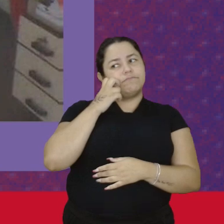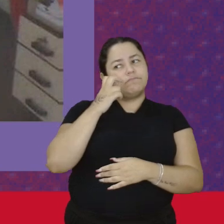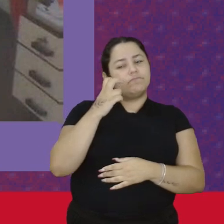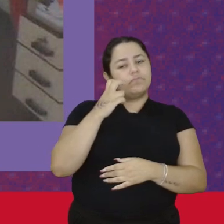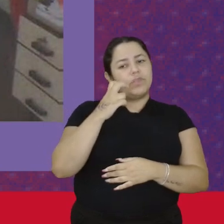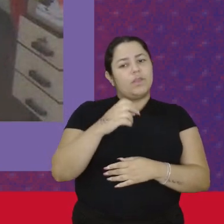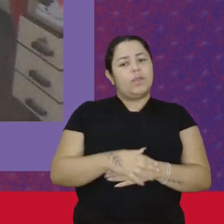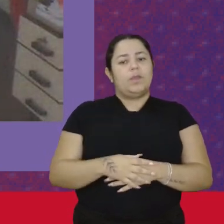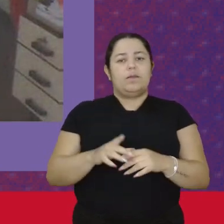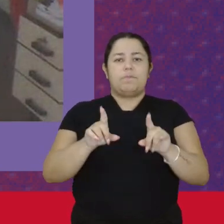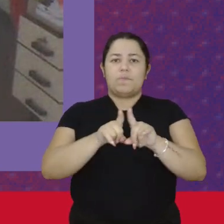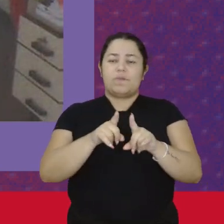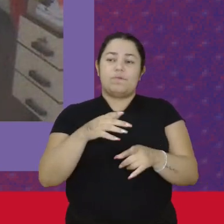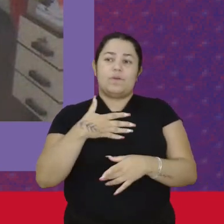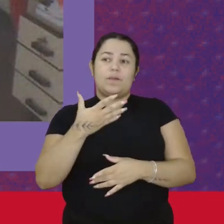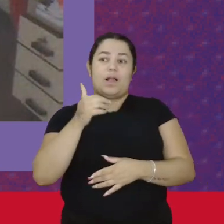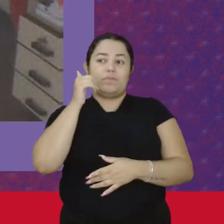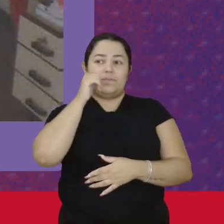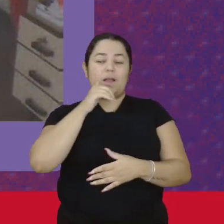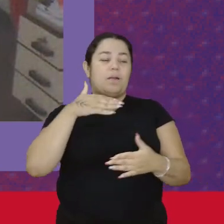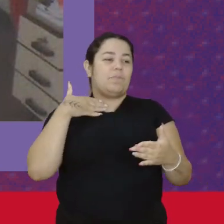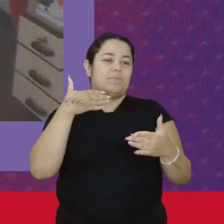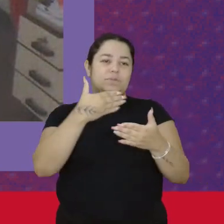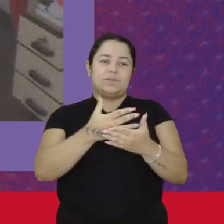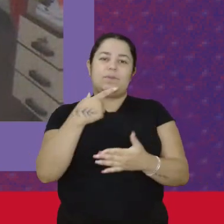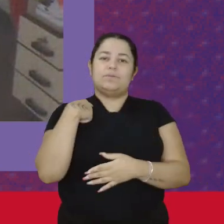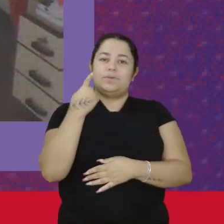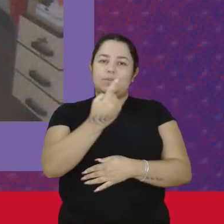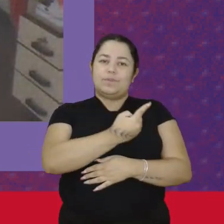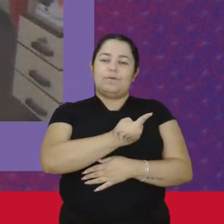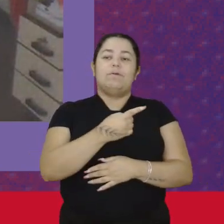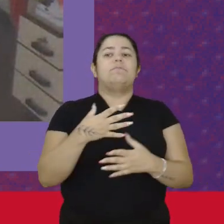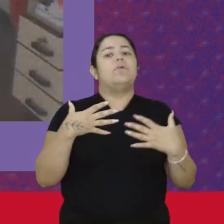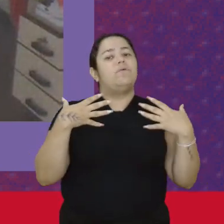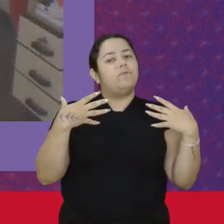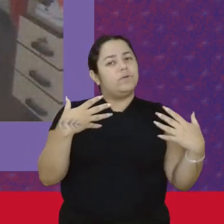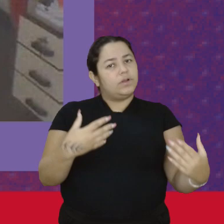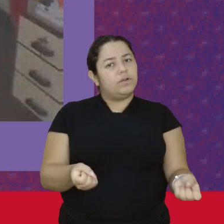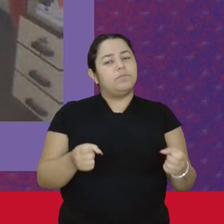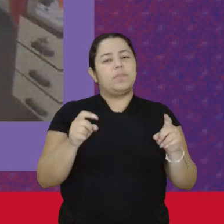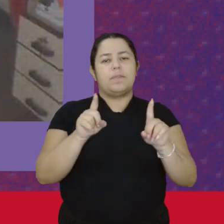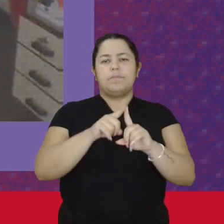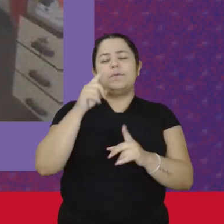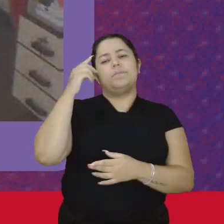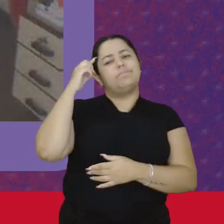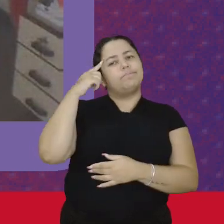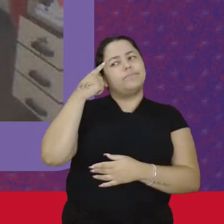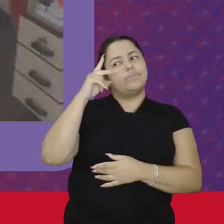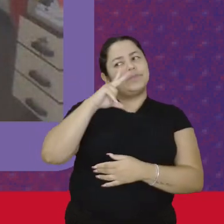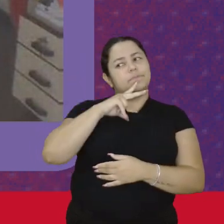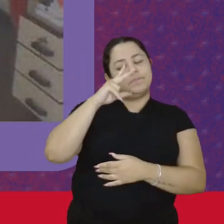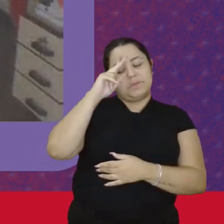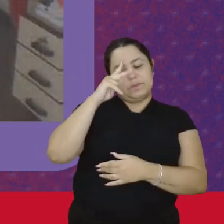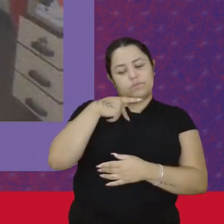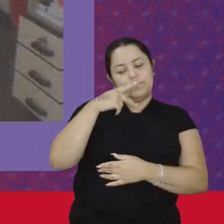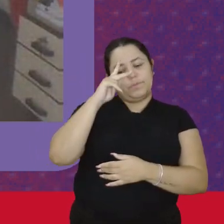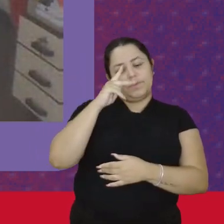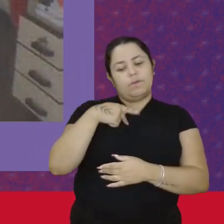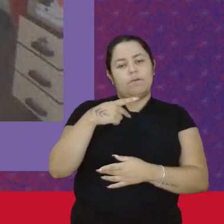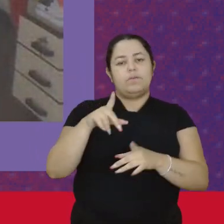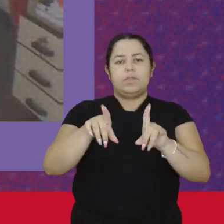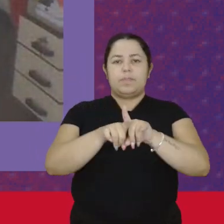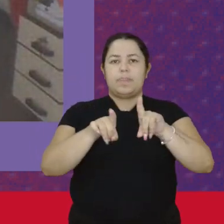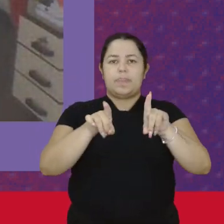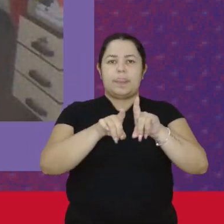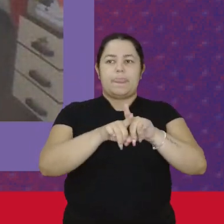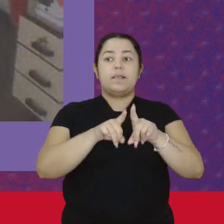me surpreendeu. Eu falei, gente, as mulheres estão mais avançadas que nós. Então vamos, eu pensei comigo, a gente tem que se atirar